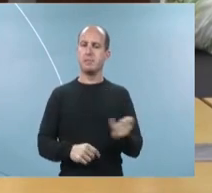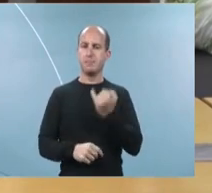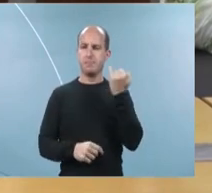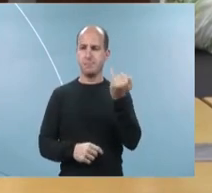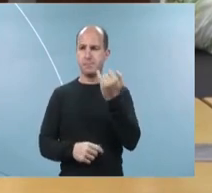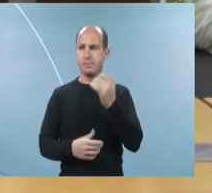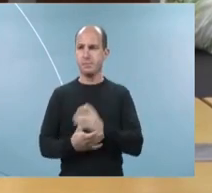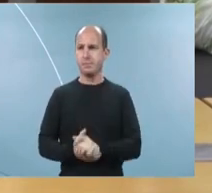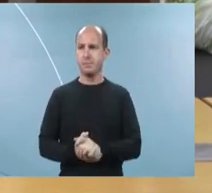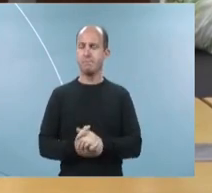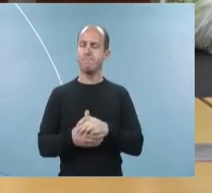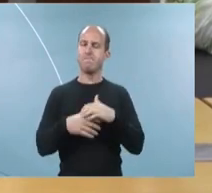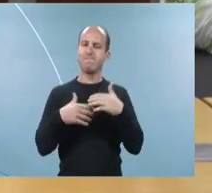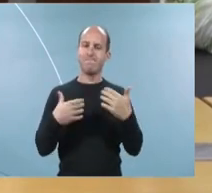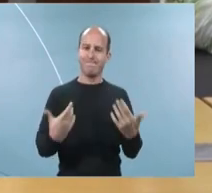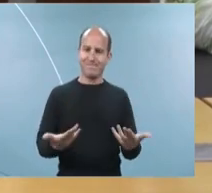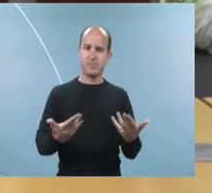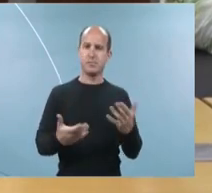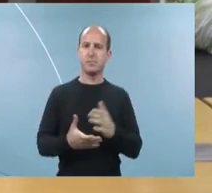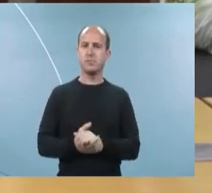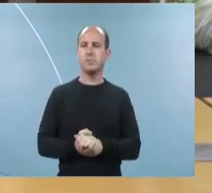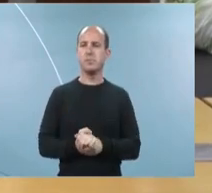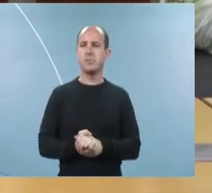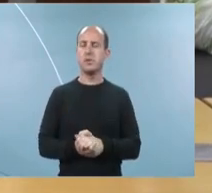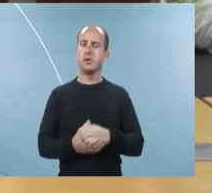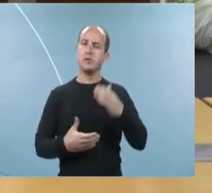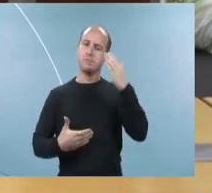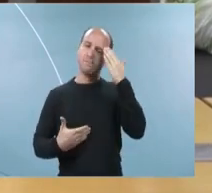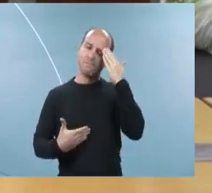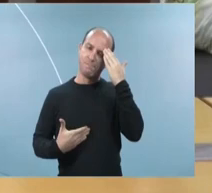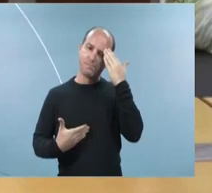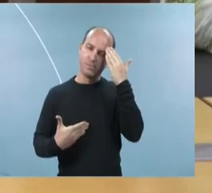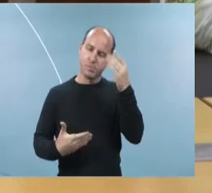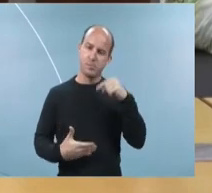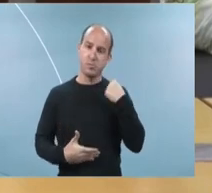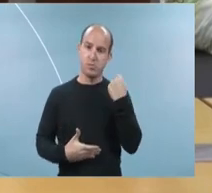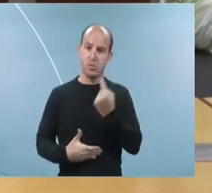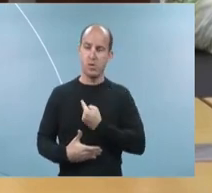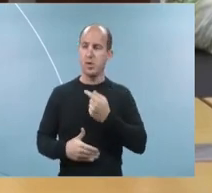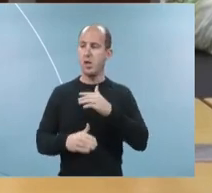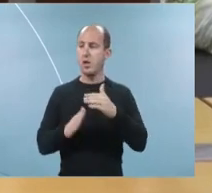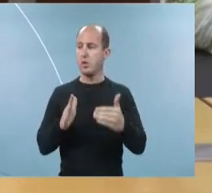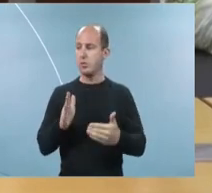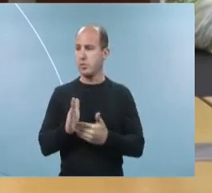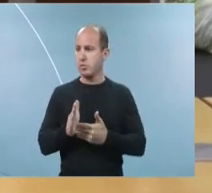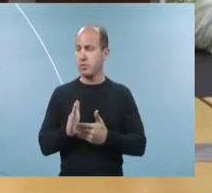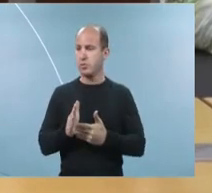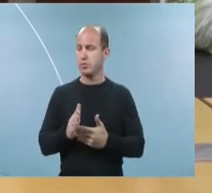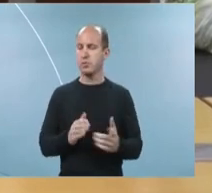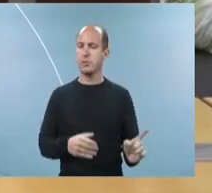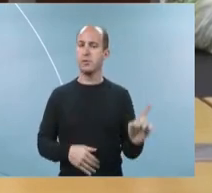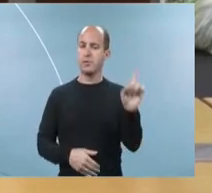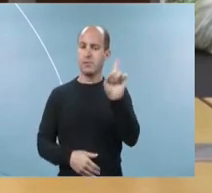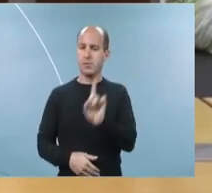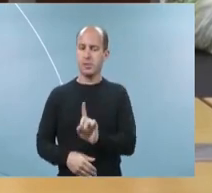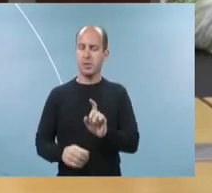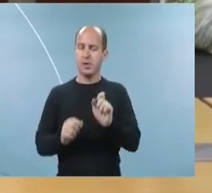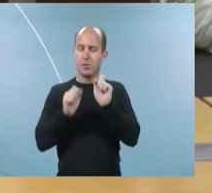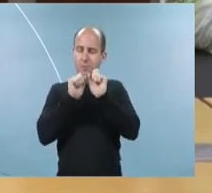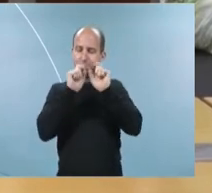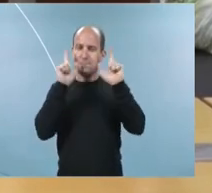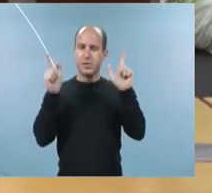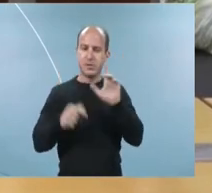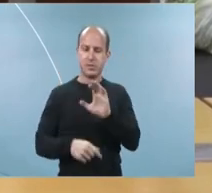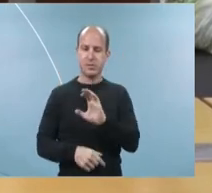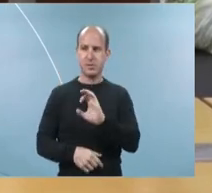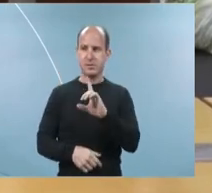importante. Então, fica aqui o nosso agradecimento a todos que vieram, acordaram tão cedo,